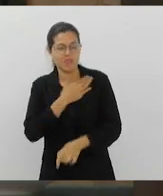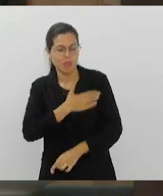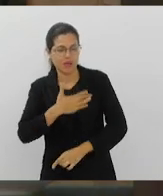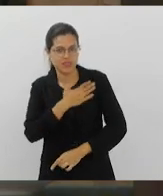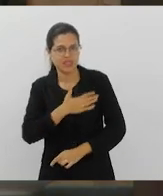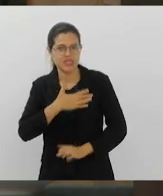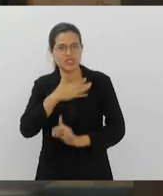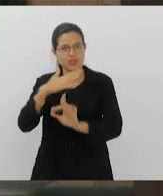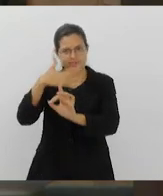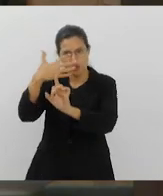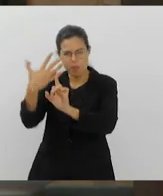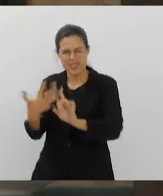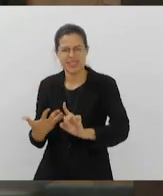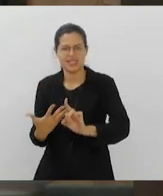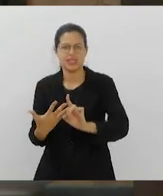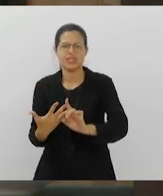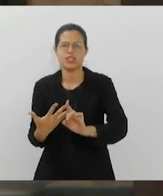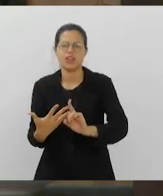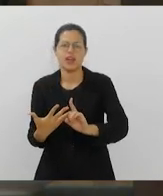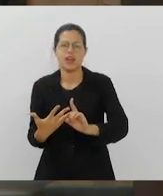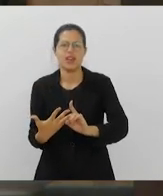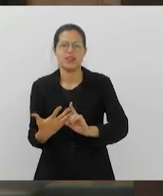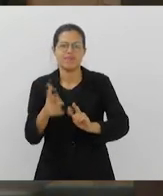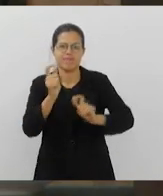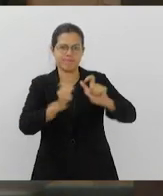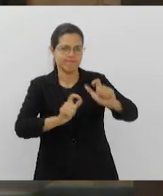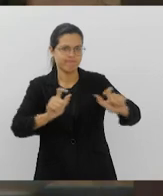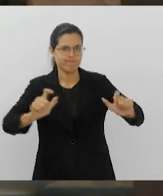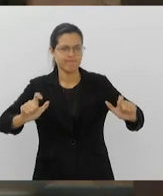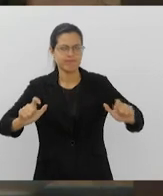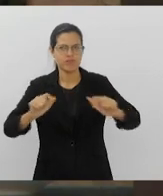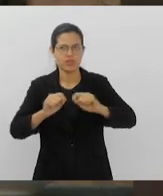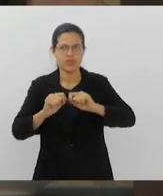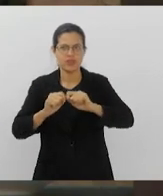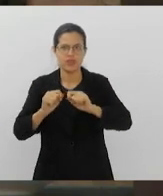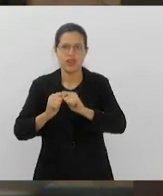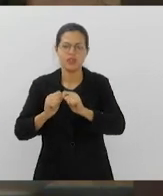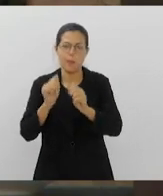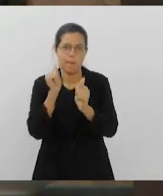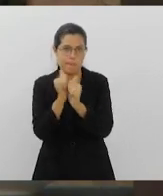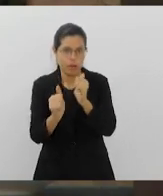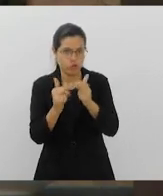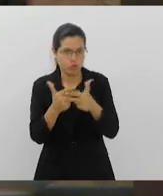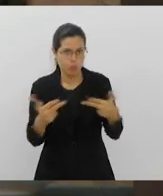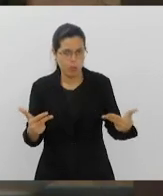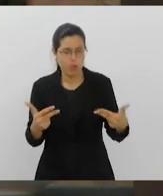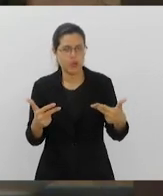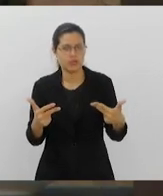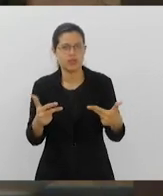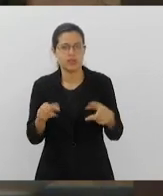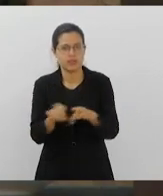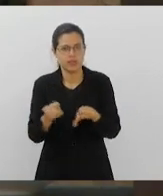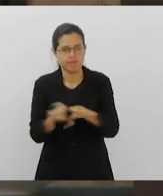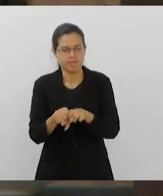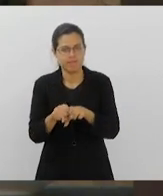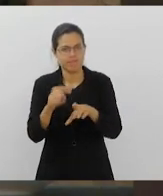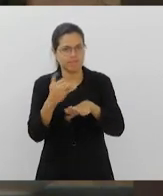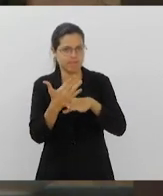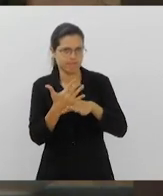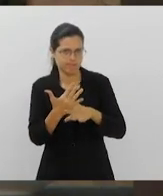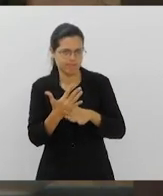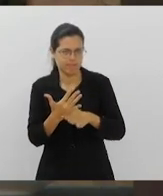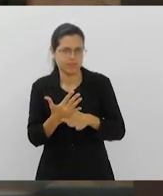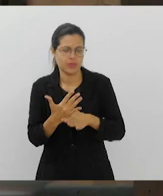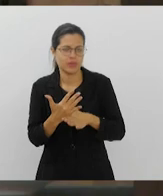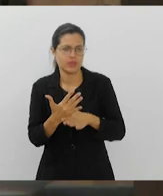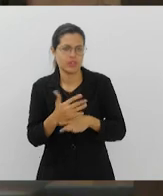singela homenagem àqueles que tanto fazem pelo esporte, pelo Rio de Janeiro e por toda a nossa